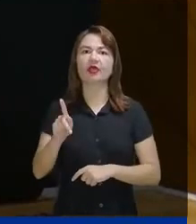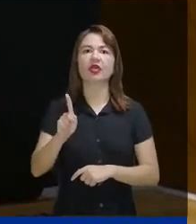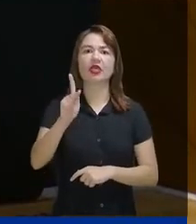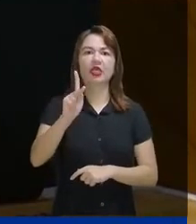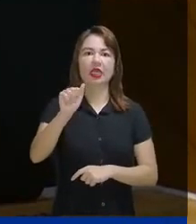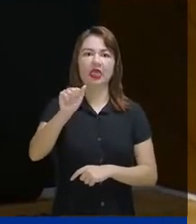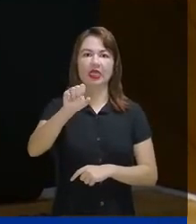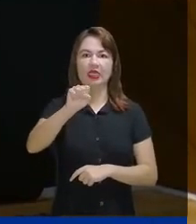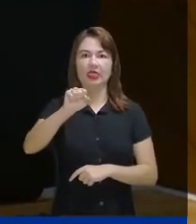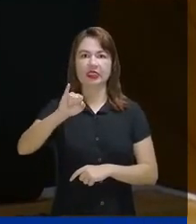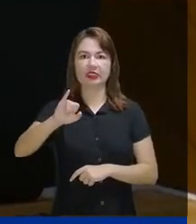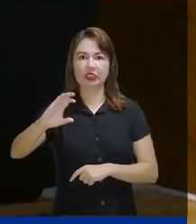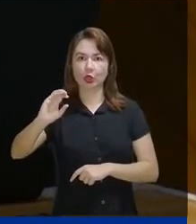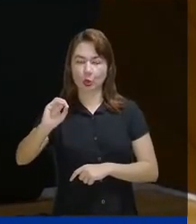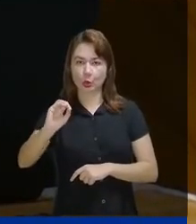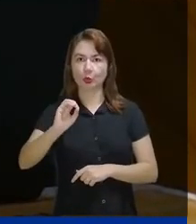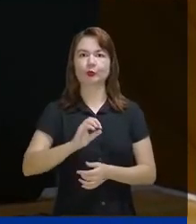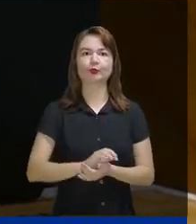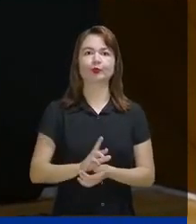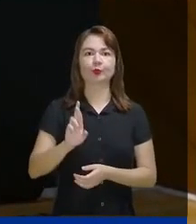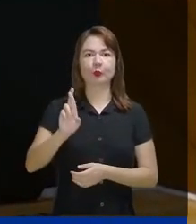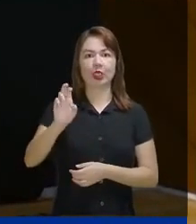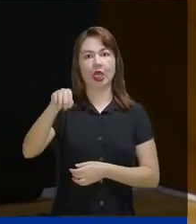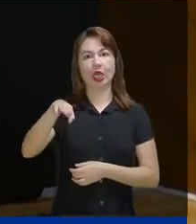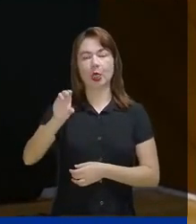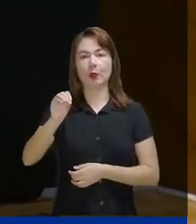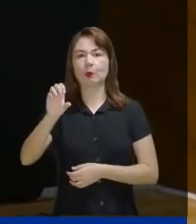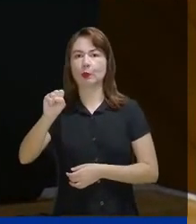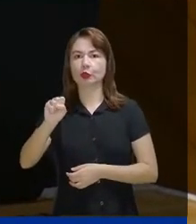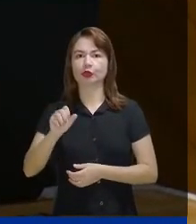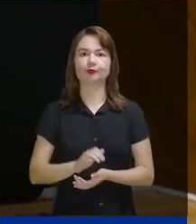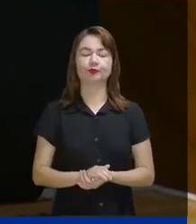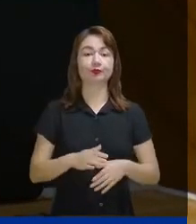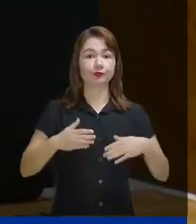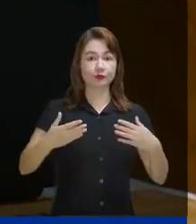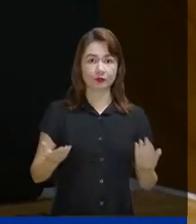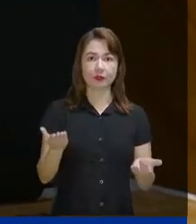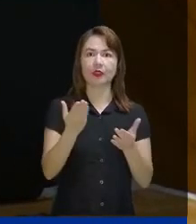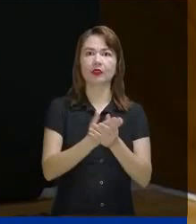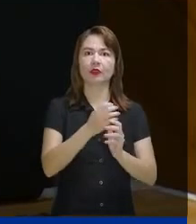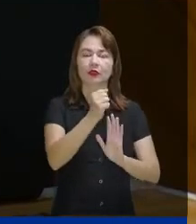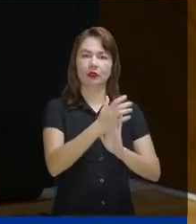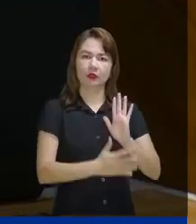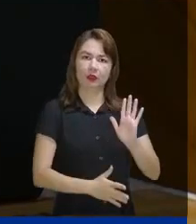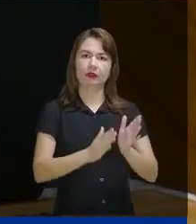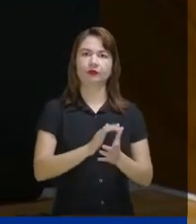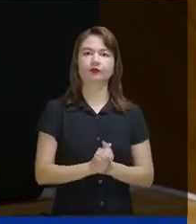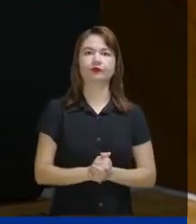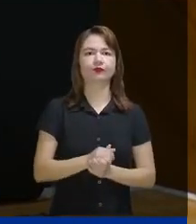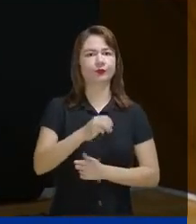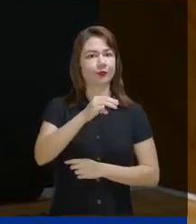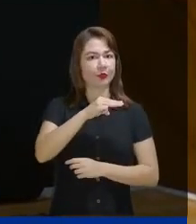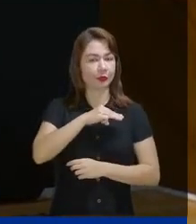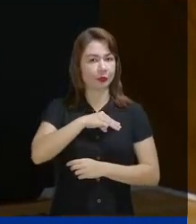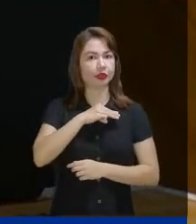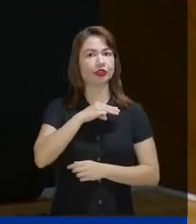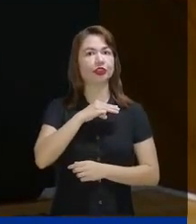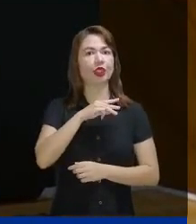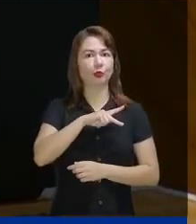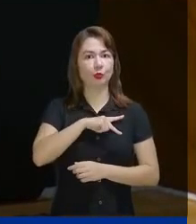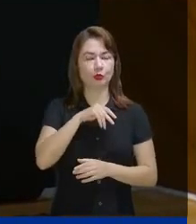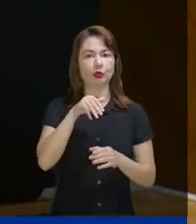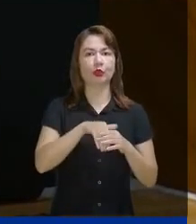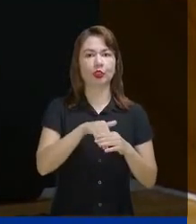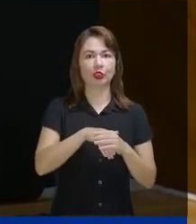Santos Ramos. Nas razões dos embargos, o órgão ministerial alegou em síntese que